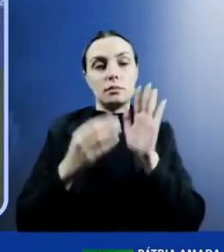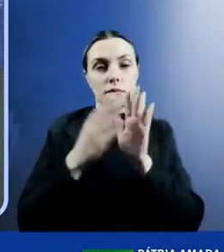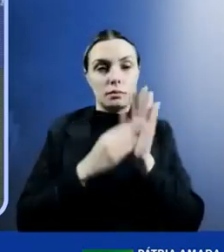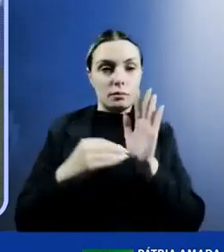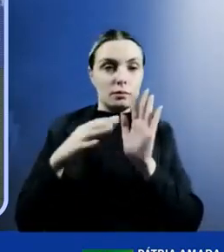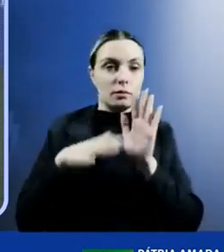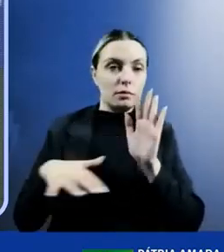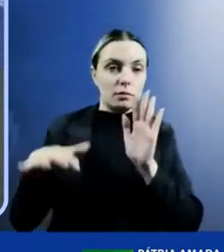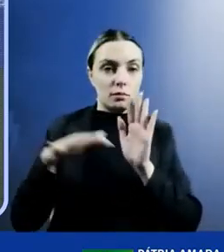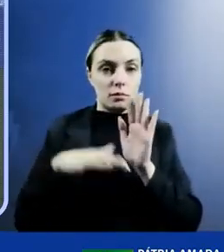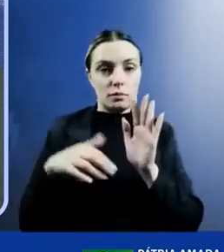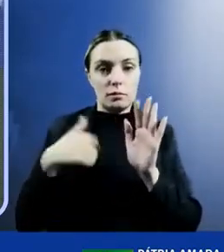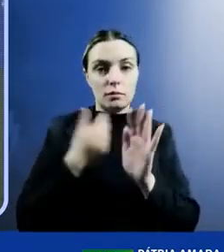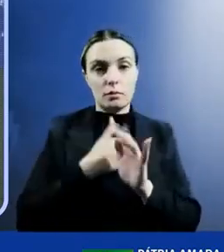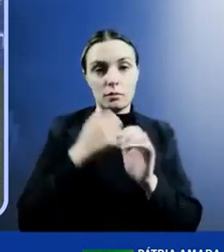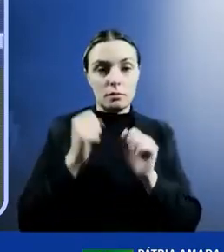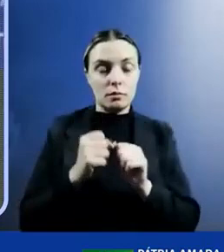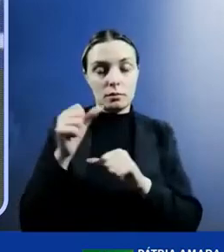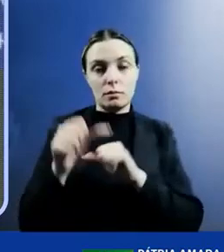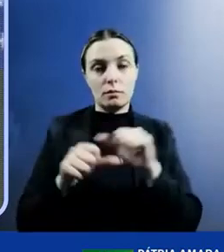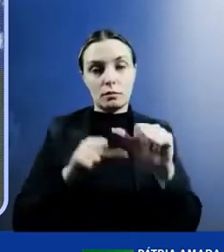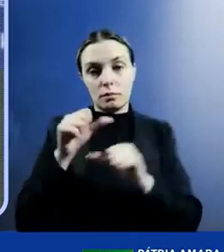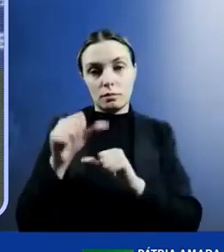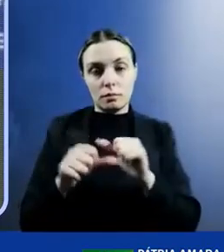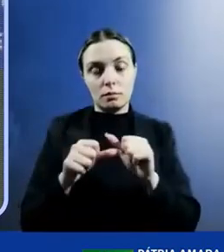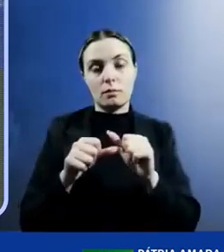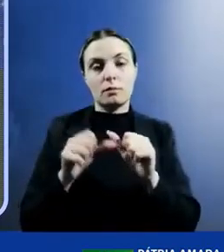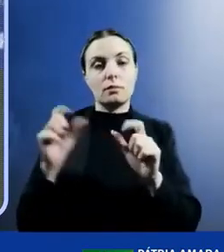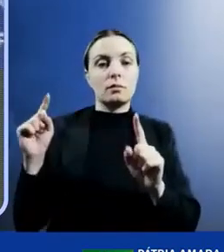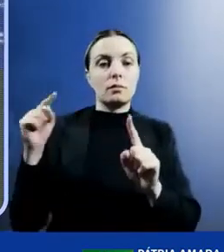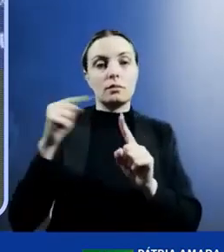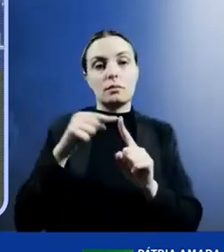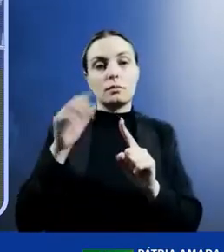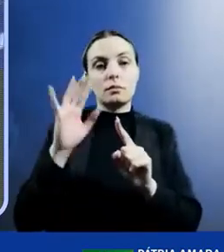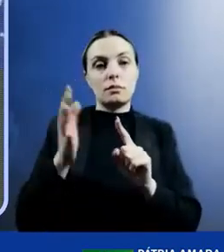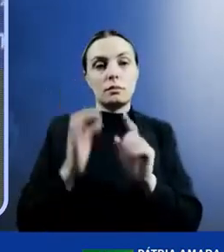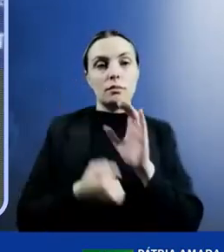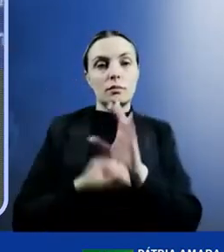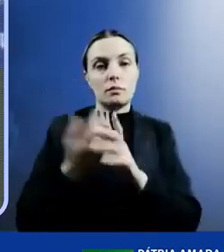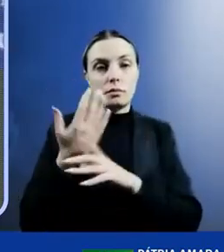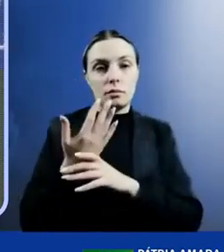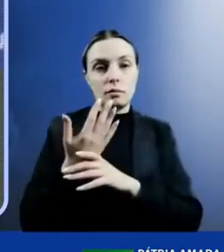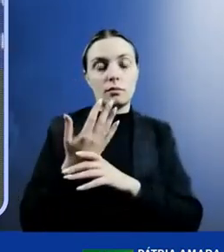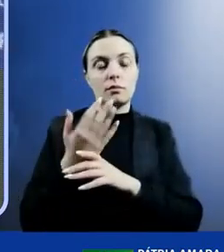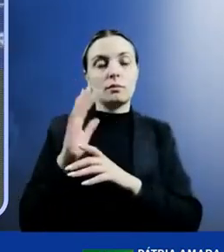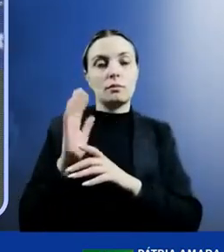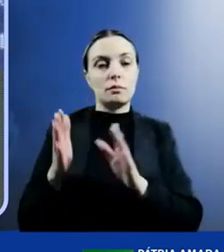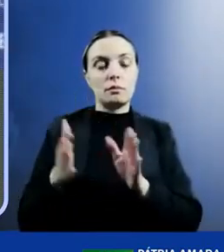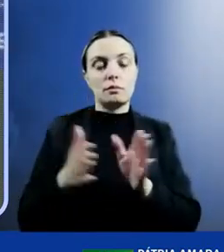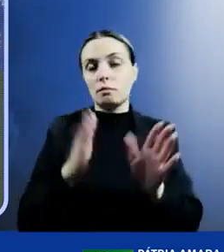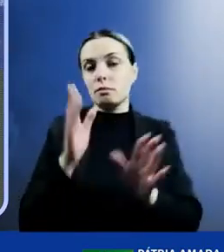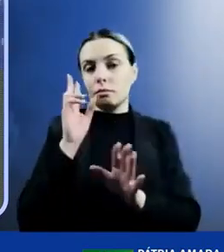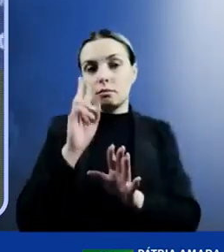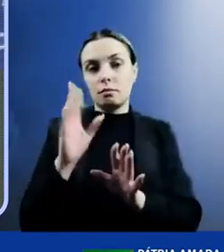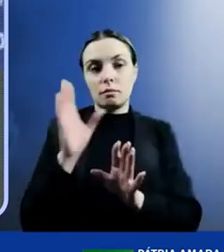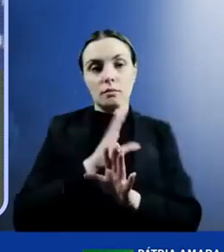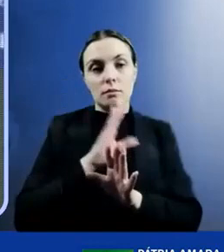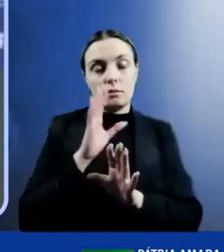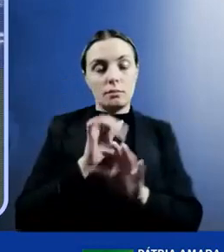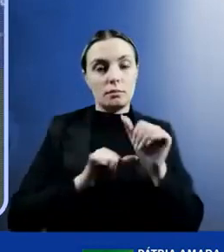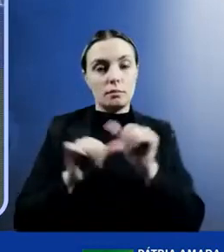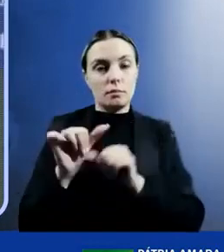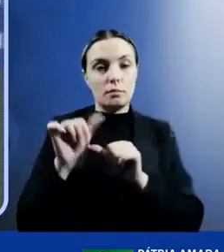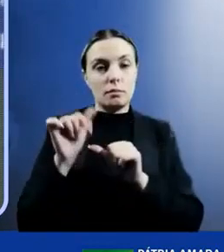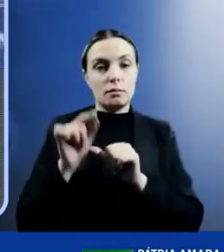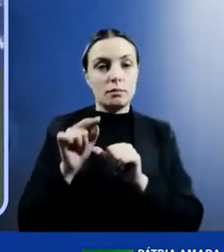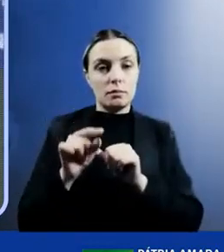pode extrapolar as metas que já foram colocadas. Isso tem caminhado muito rapidamente. Então, nesse eixo de